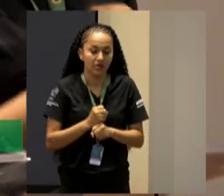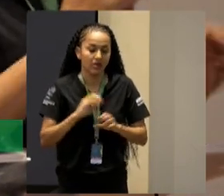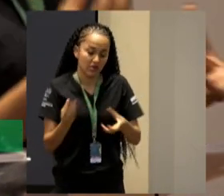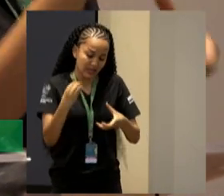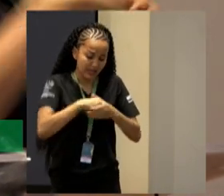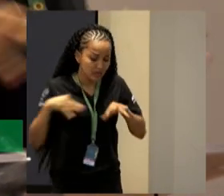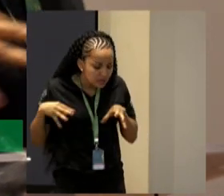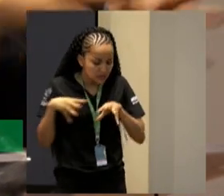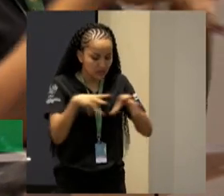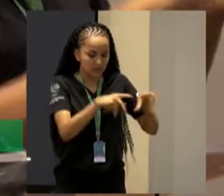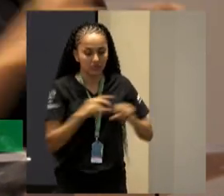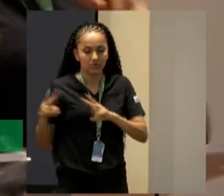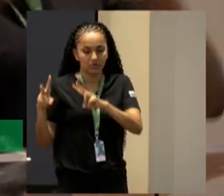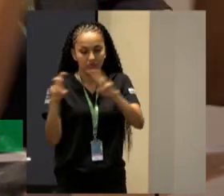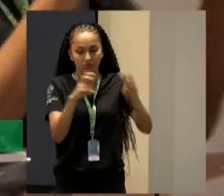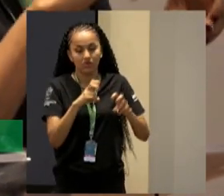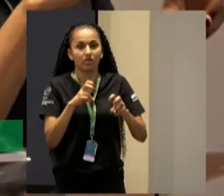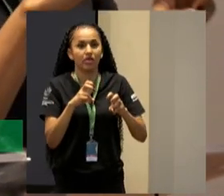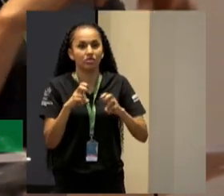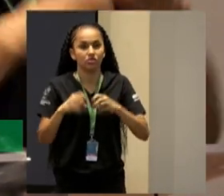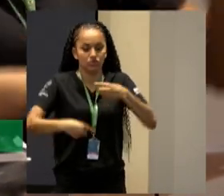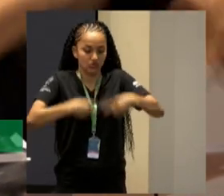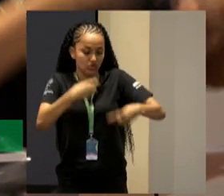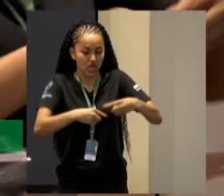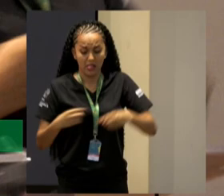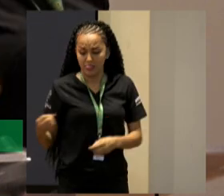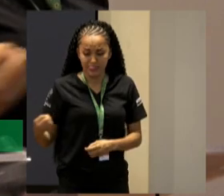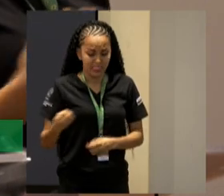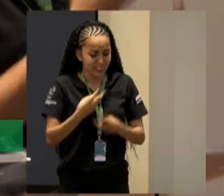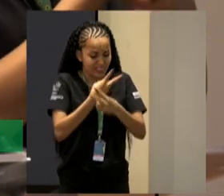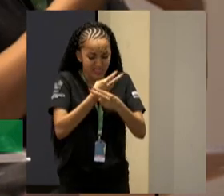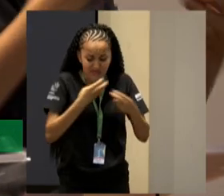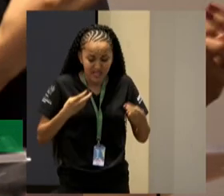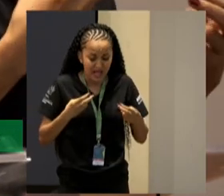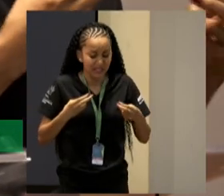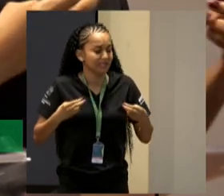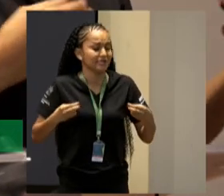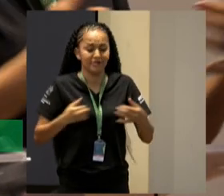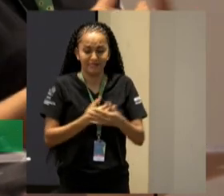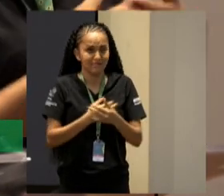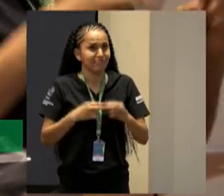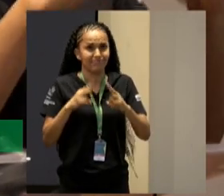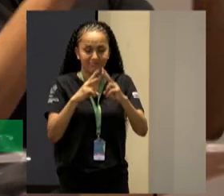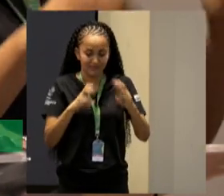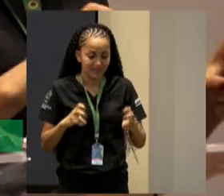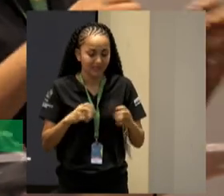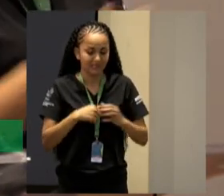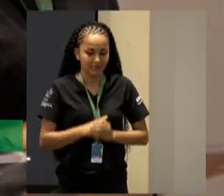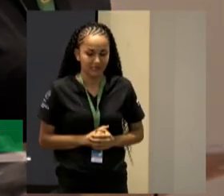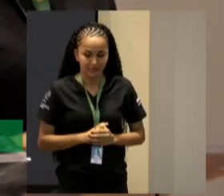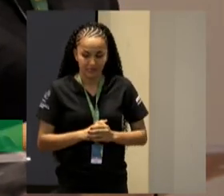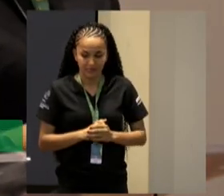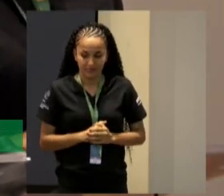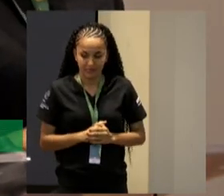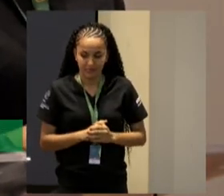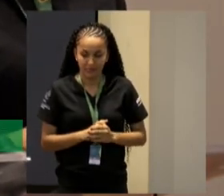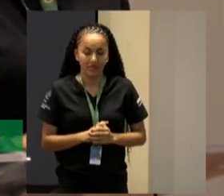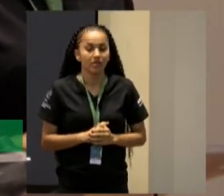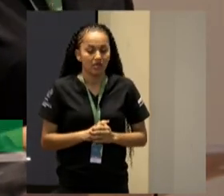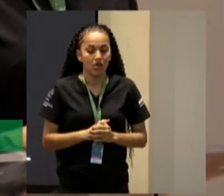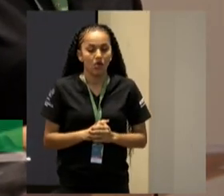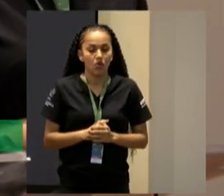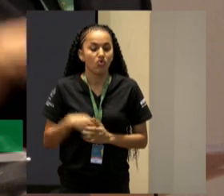dentro de todas as questões que ele trazia e que eram novidades para a cidade, emancipatórias, libertatórias,